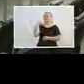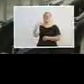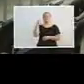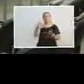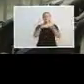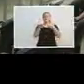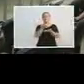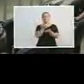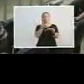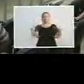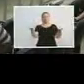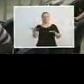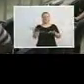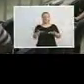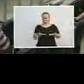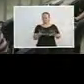que nos visita.